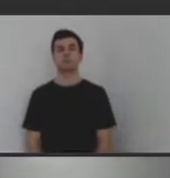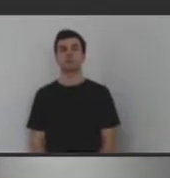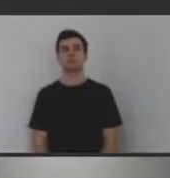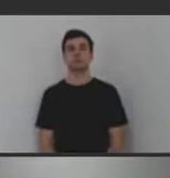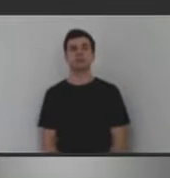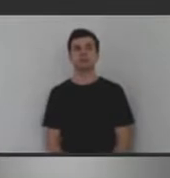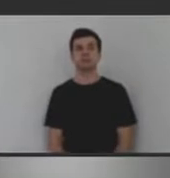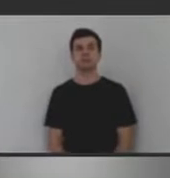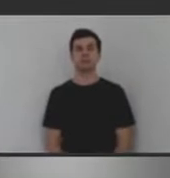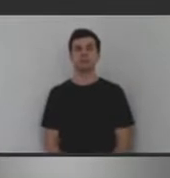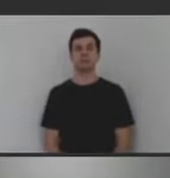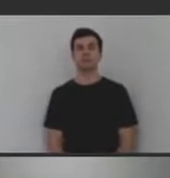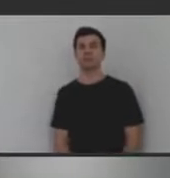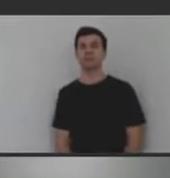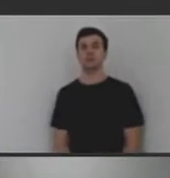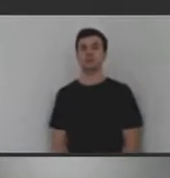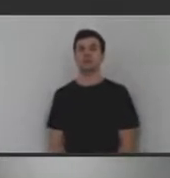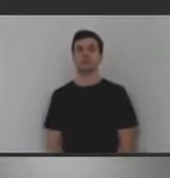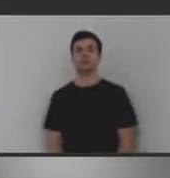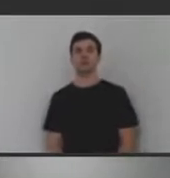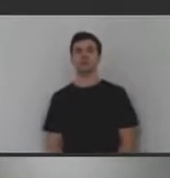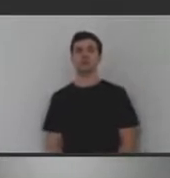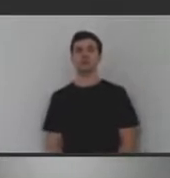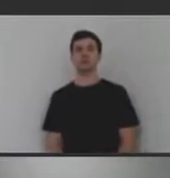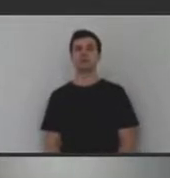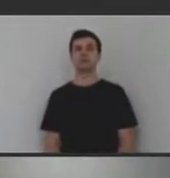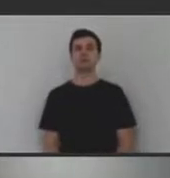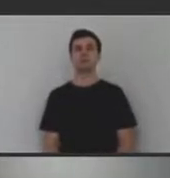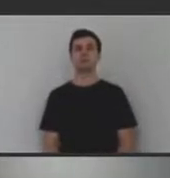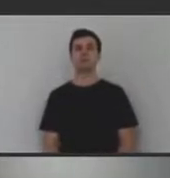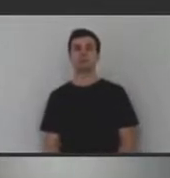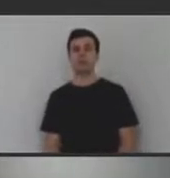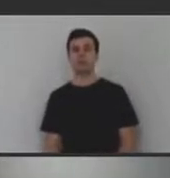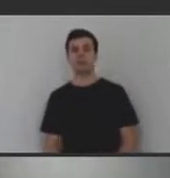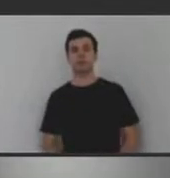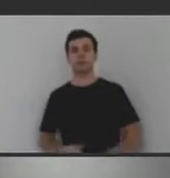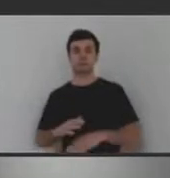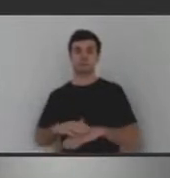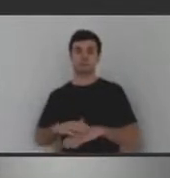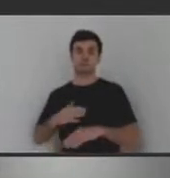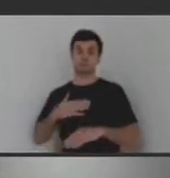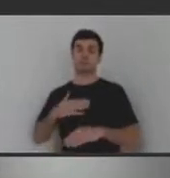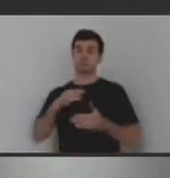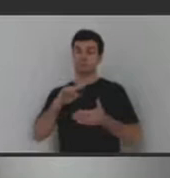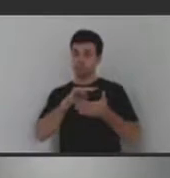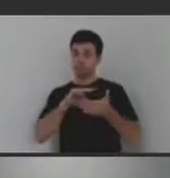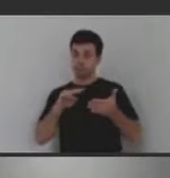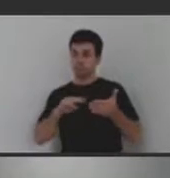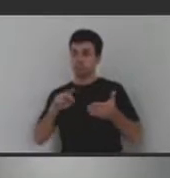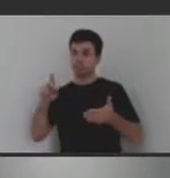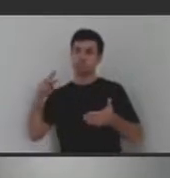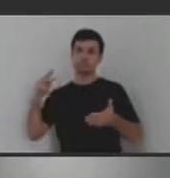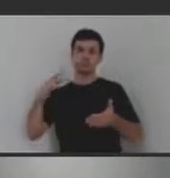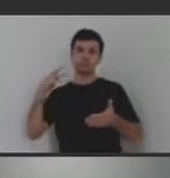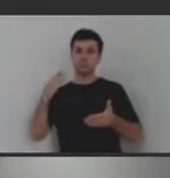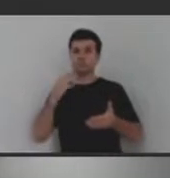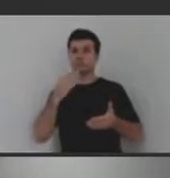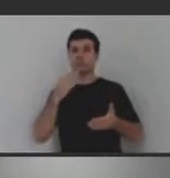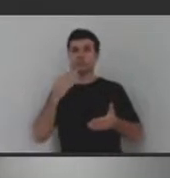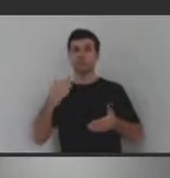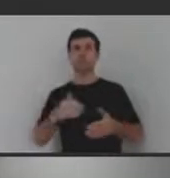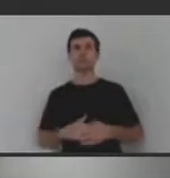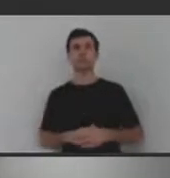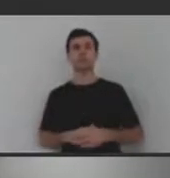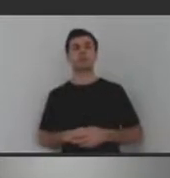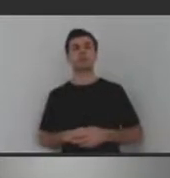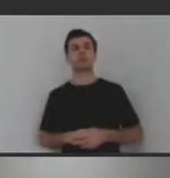de costume, né, ela fica só na mão da presidência. Eu farei a leitura, então, conforme o pedido de Vossa Excelência. Excelentíssimo senhor presidente